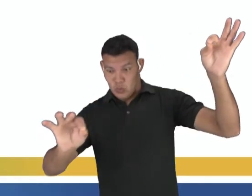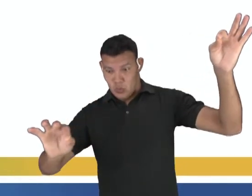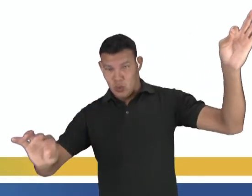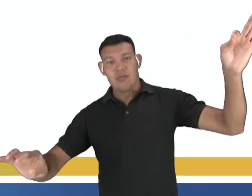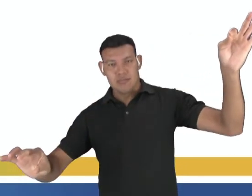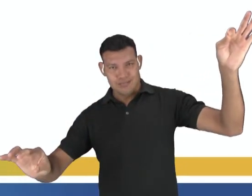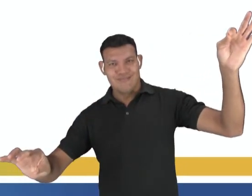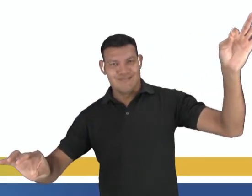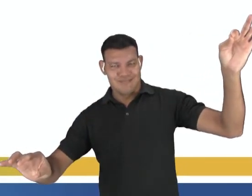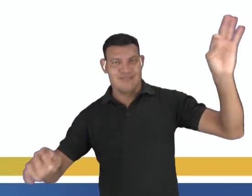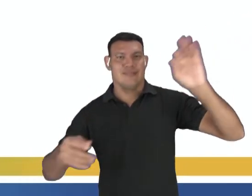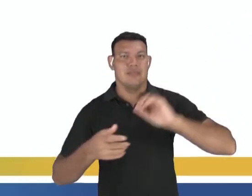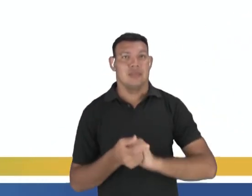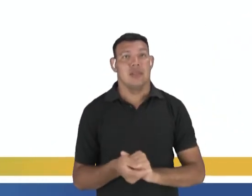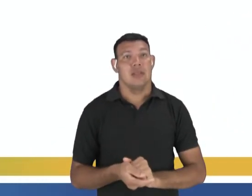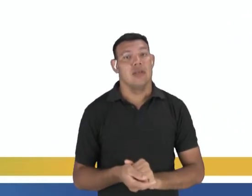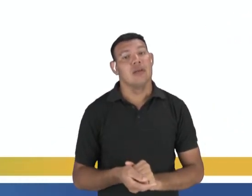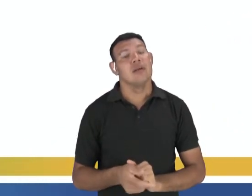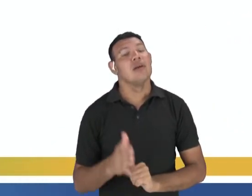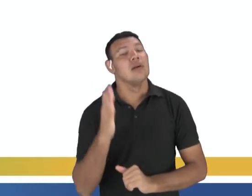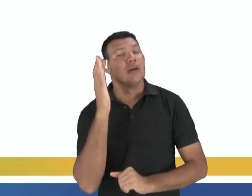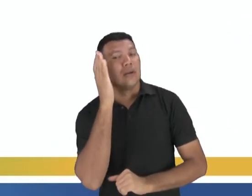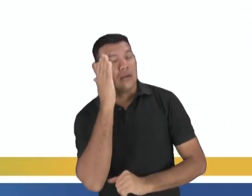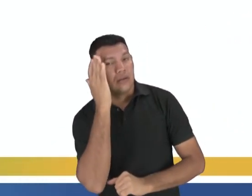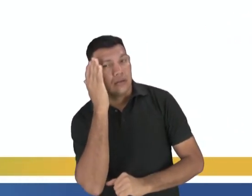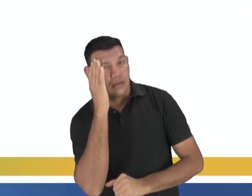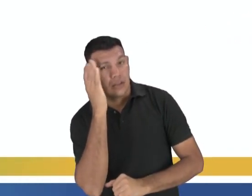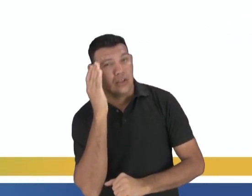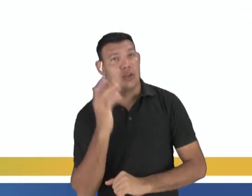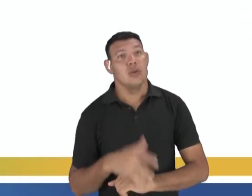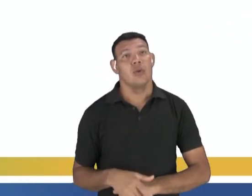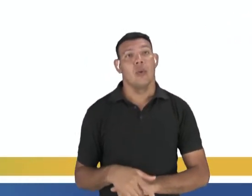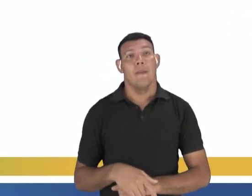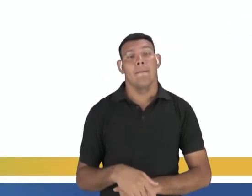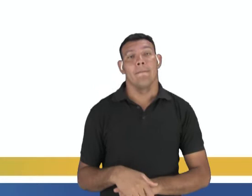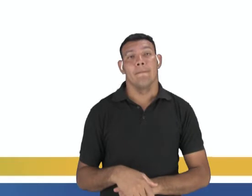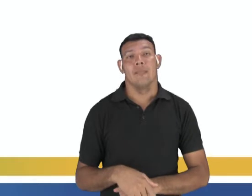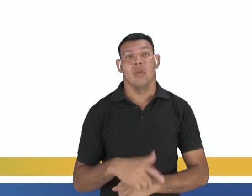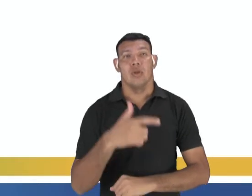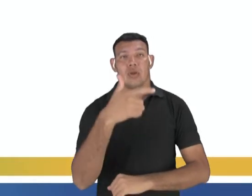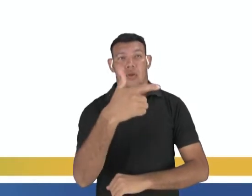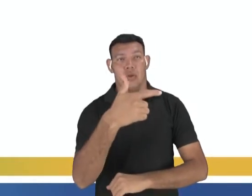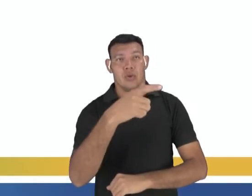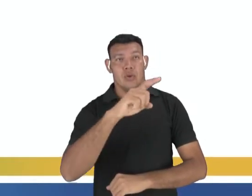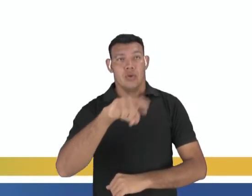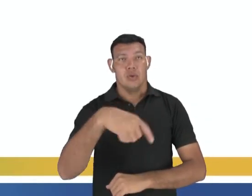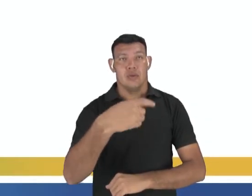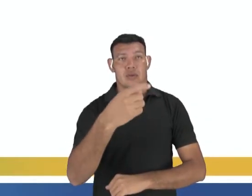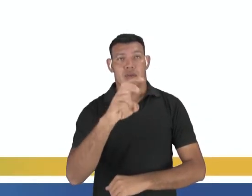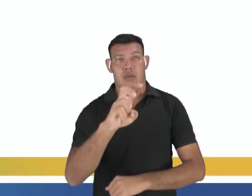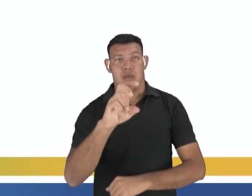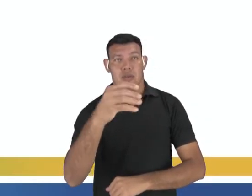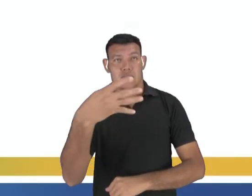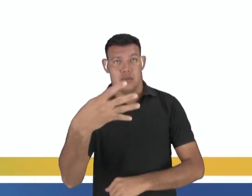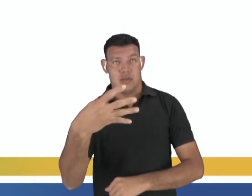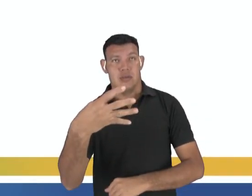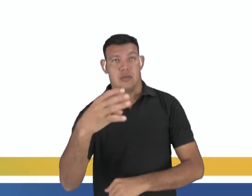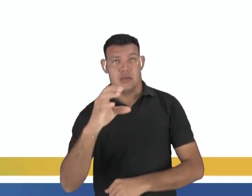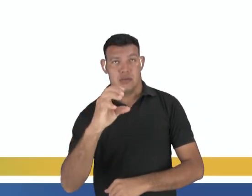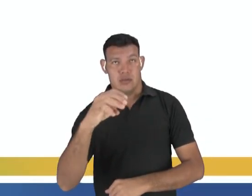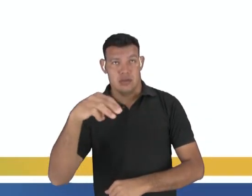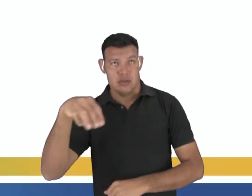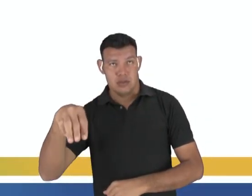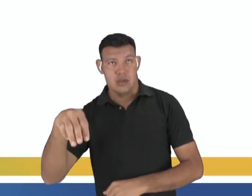esse valor sabendo que uma polegada corresponde a 2,54 cm determine em centímetros